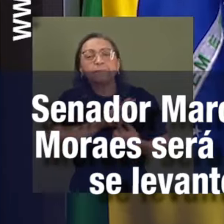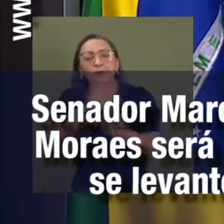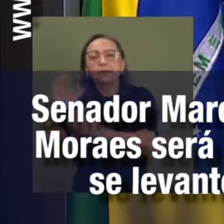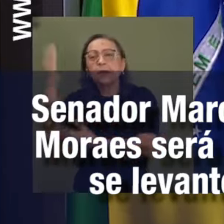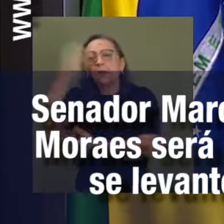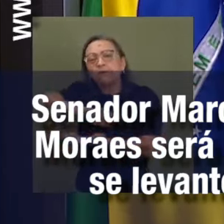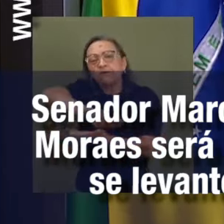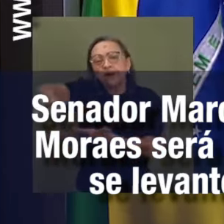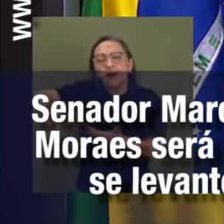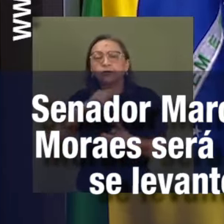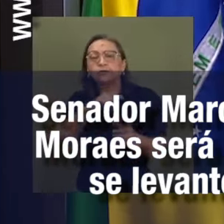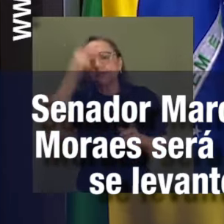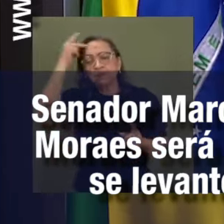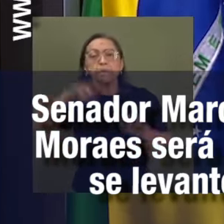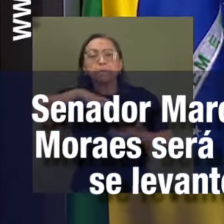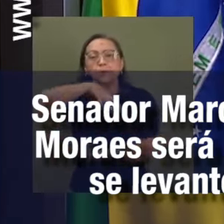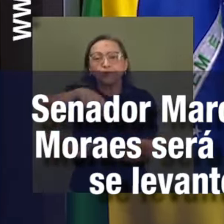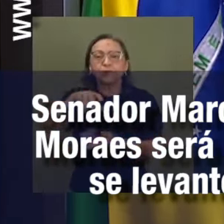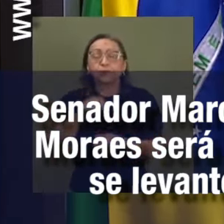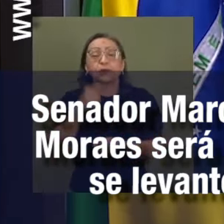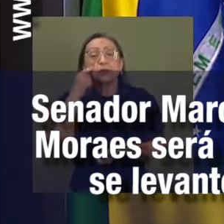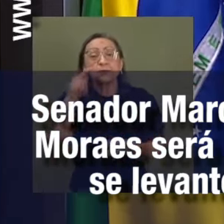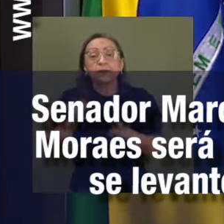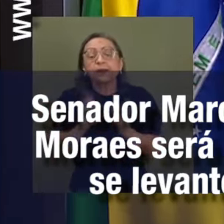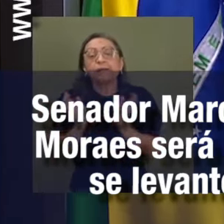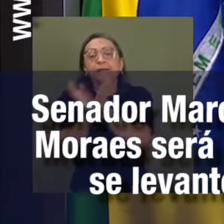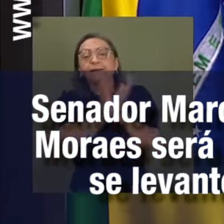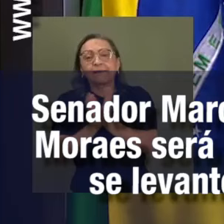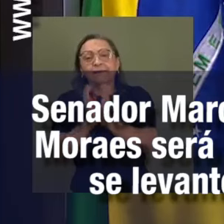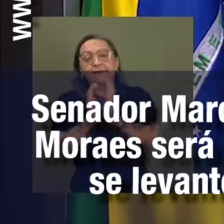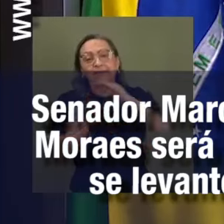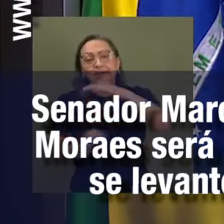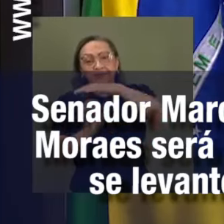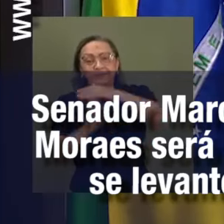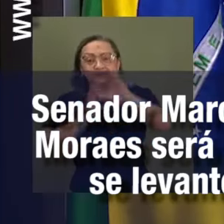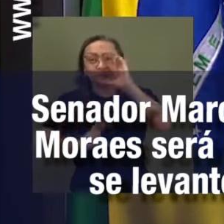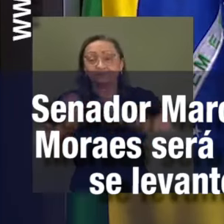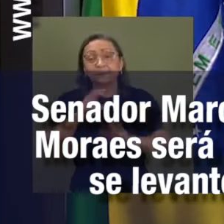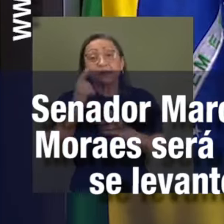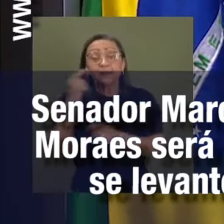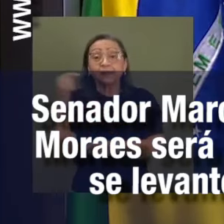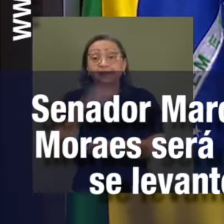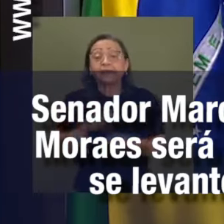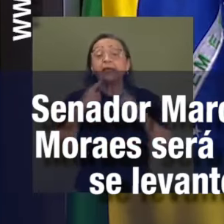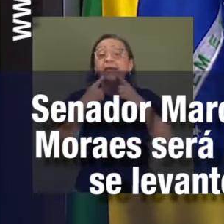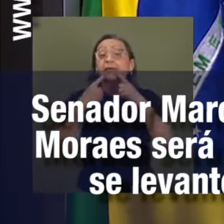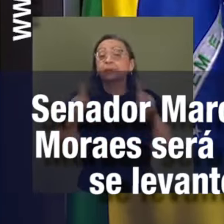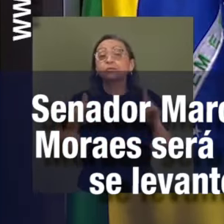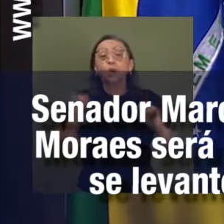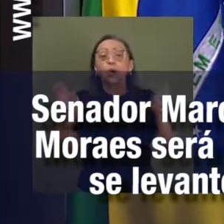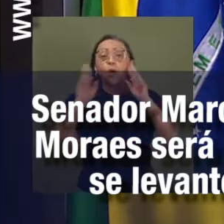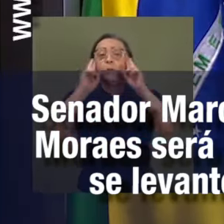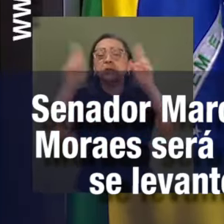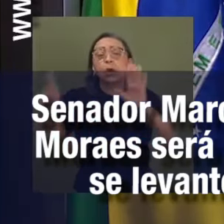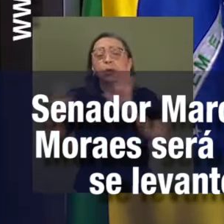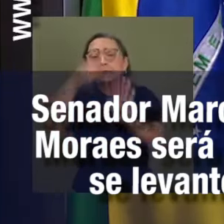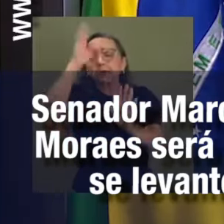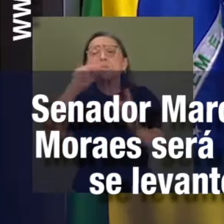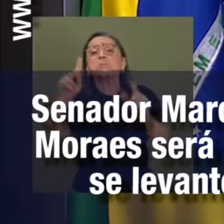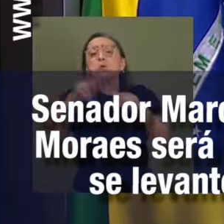vários influenciadores pelo mundo afora e para a imprensa. E aí essa questão de, o Elon Musk não cumpriu a lei brasileira, por isso que sofreu o que